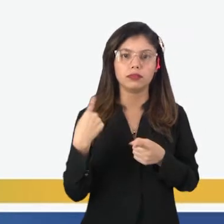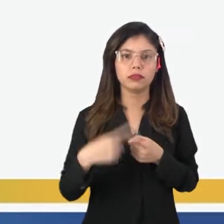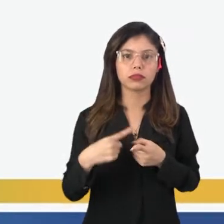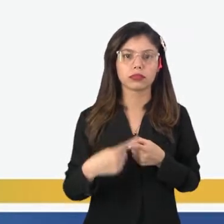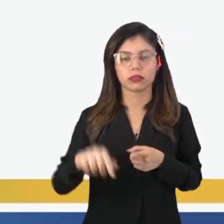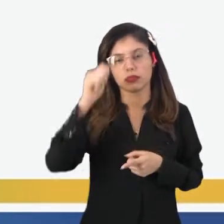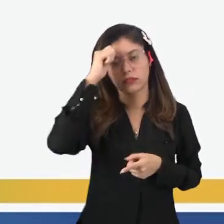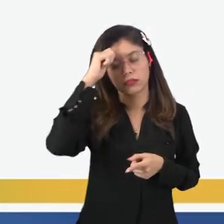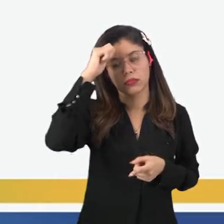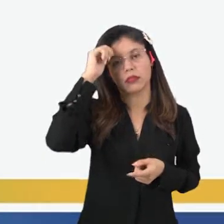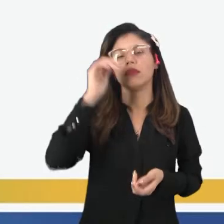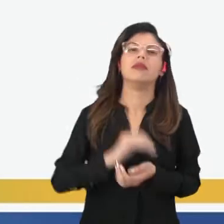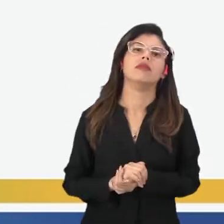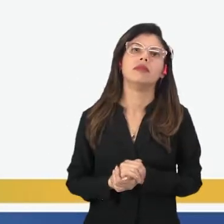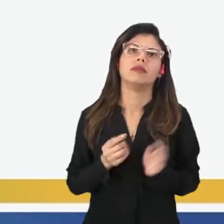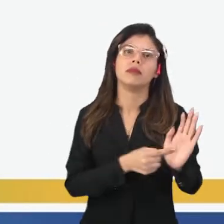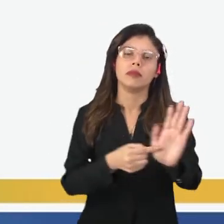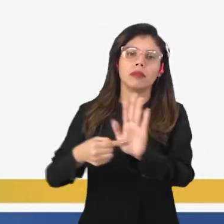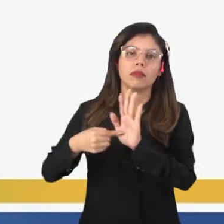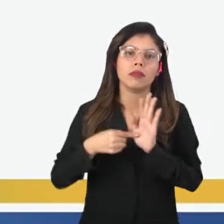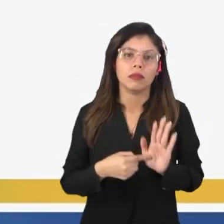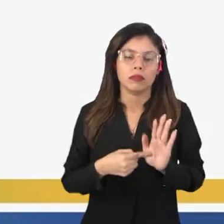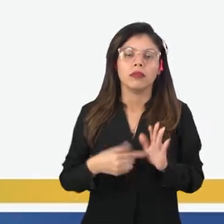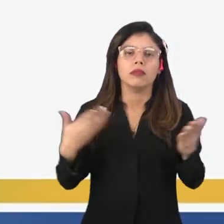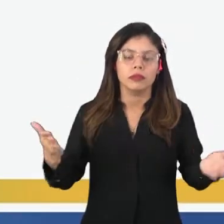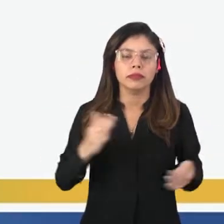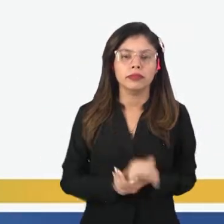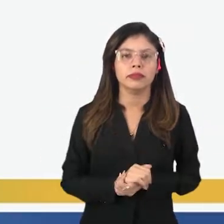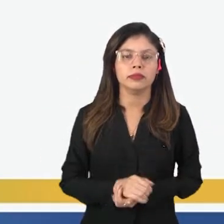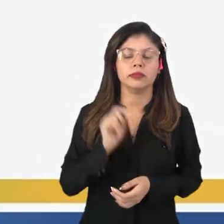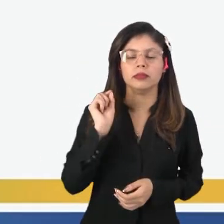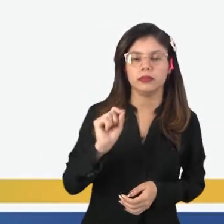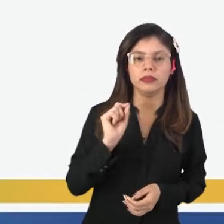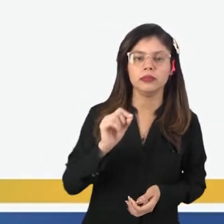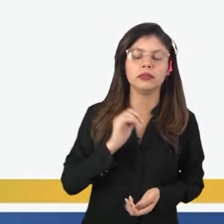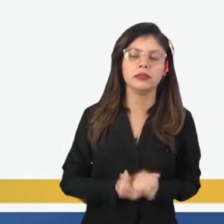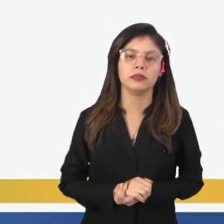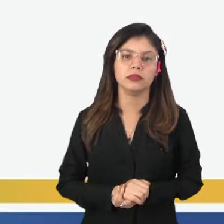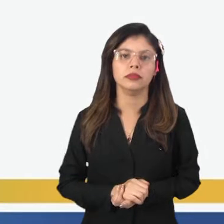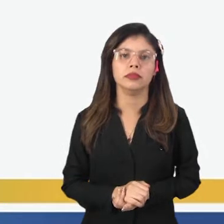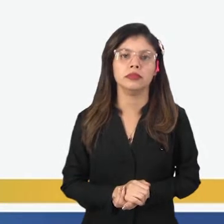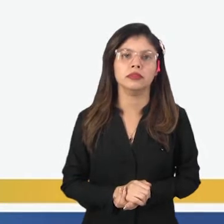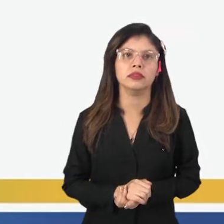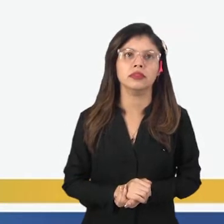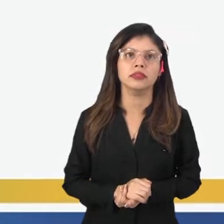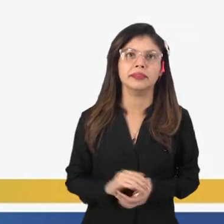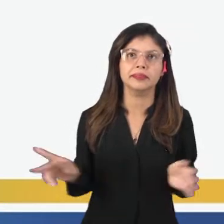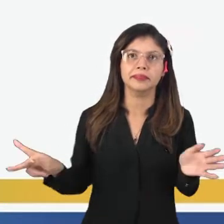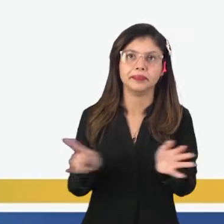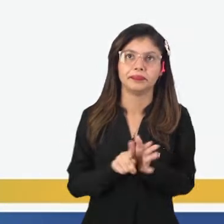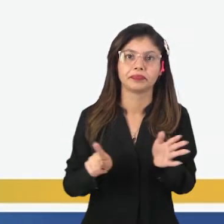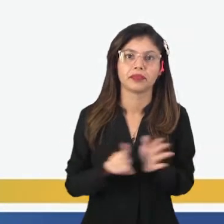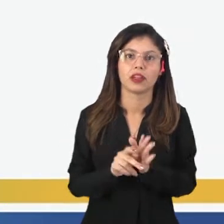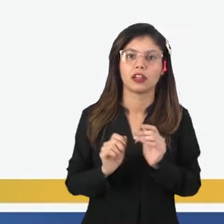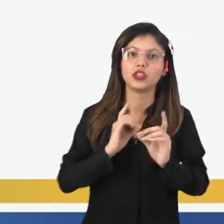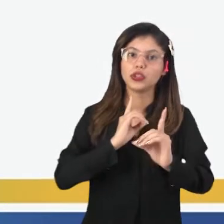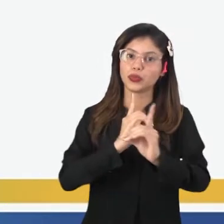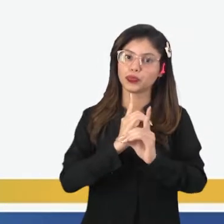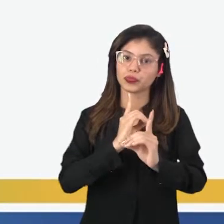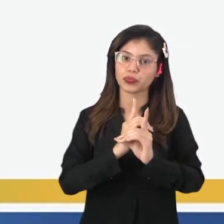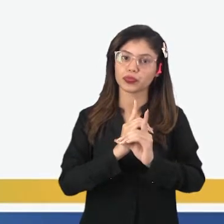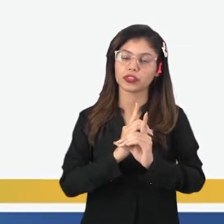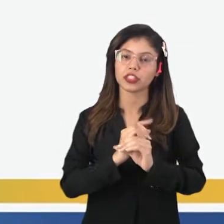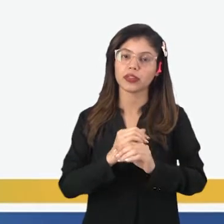o ator aí representado nesse anúncio, ele está com a posição que ele se encontra,